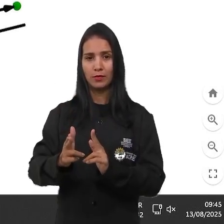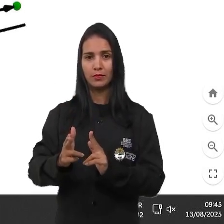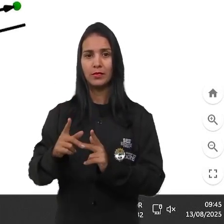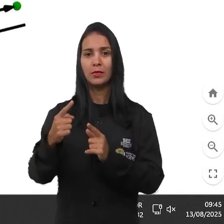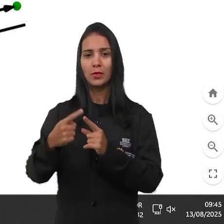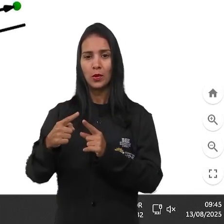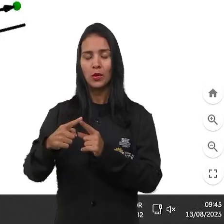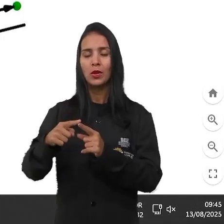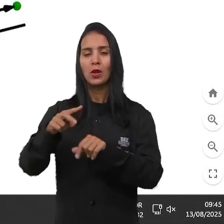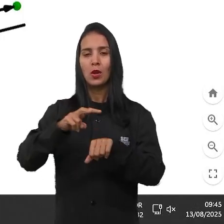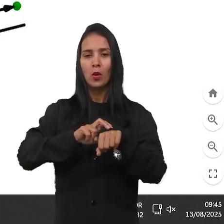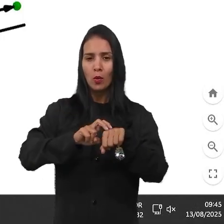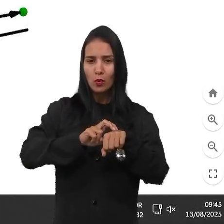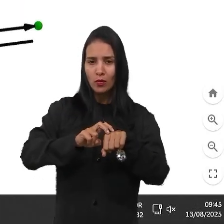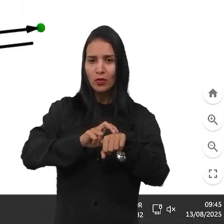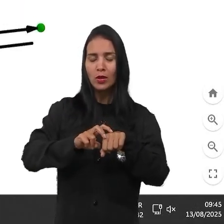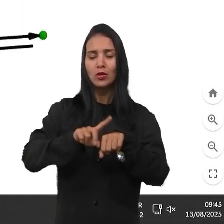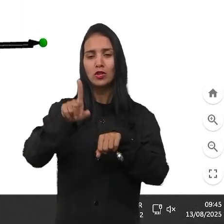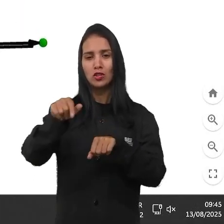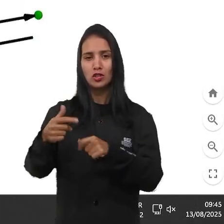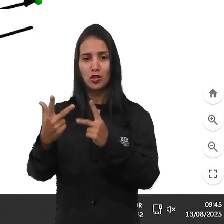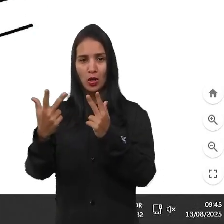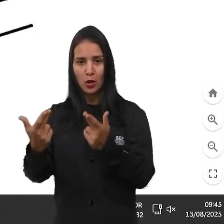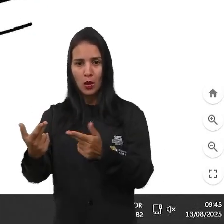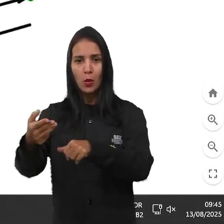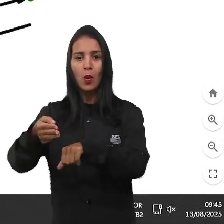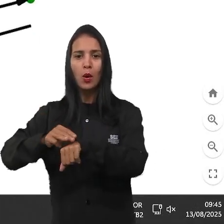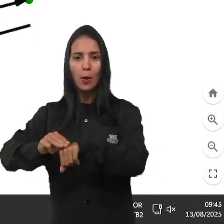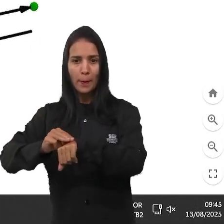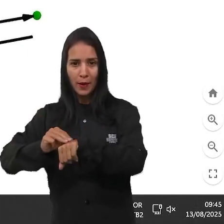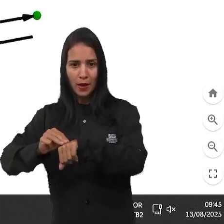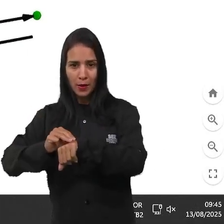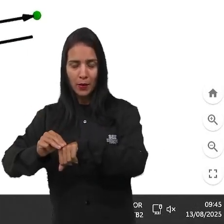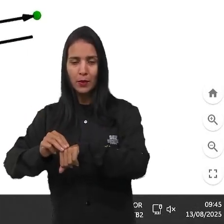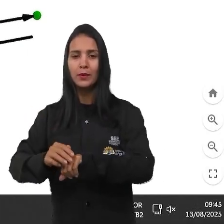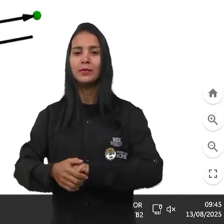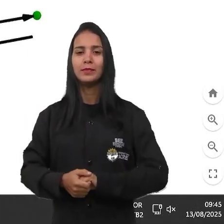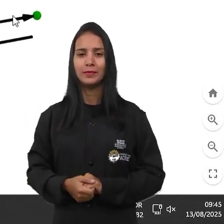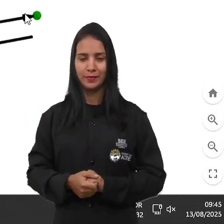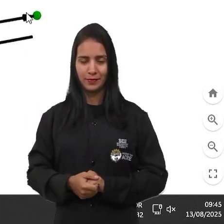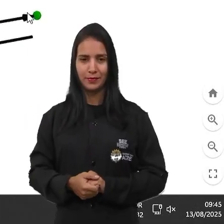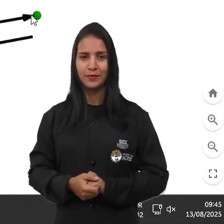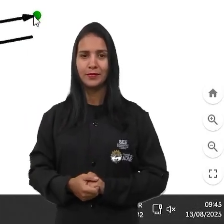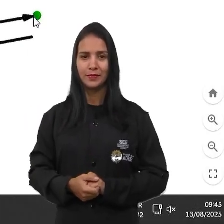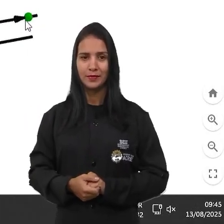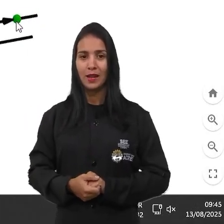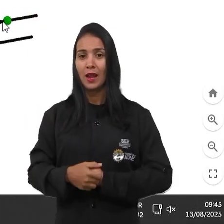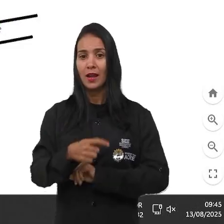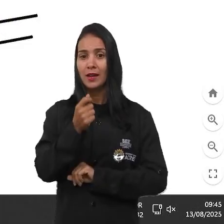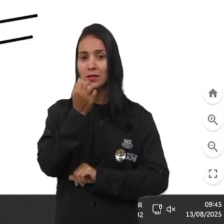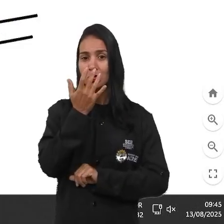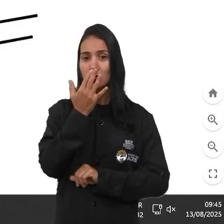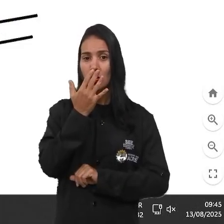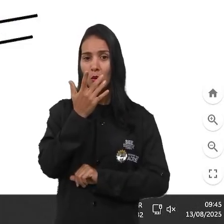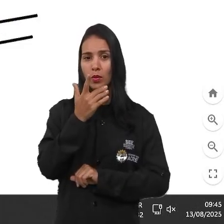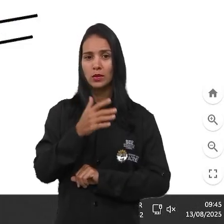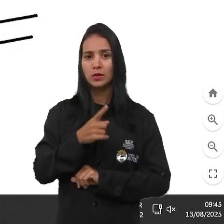desse cinza, marrom. Isso não é tão difícil de perceber, não é? Veja isso.